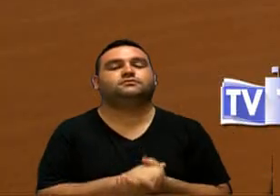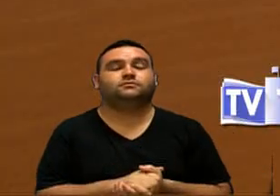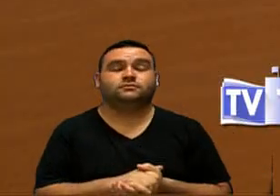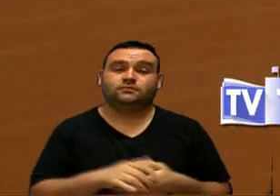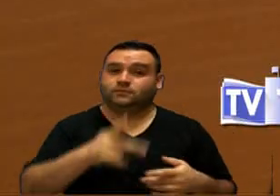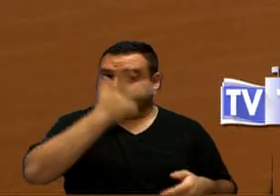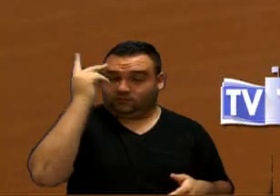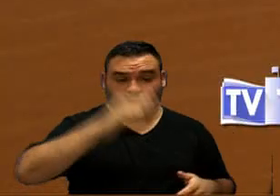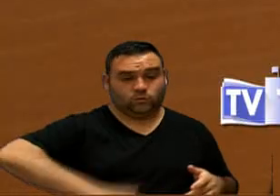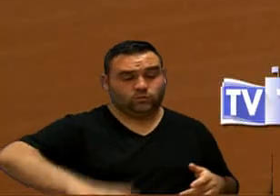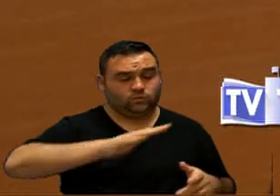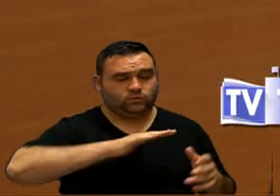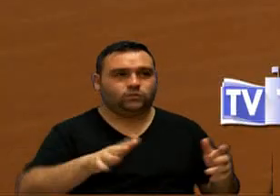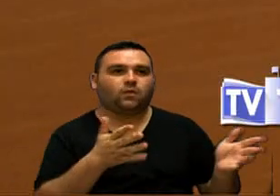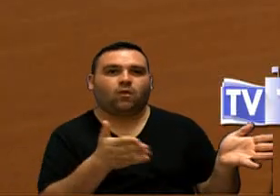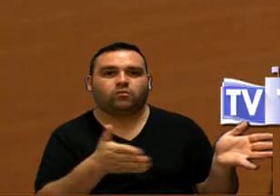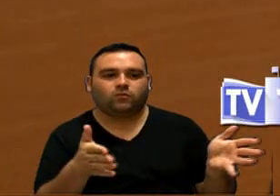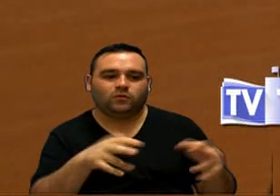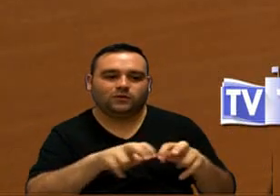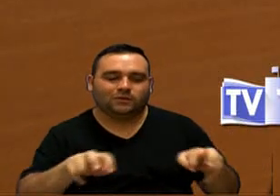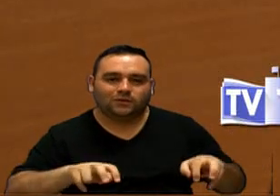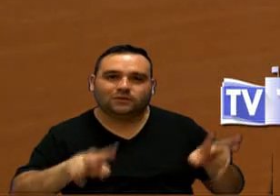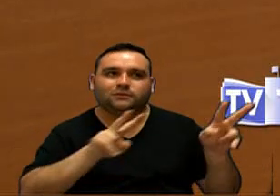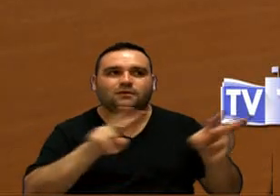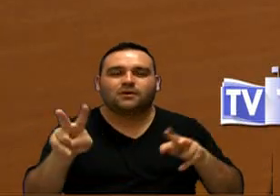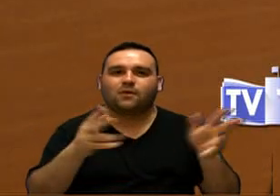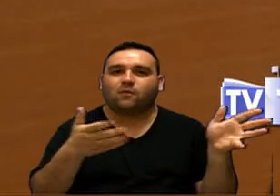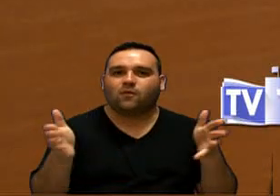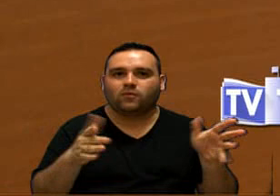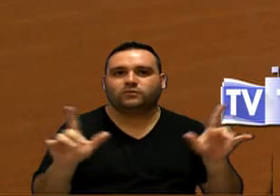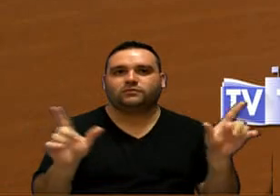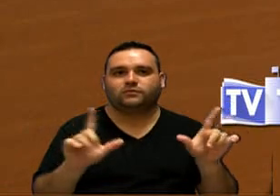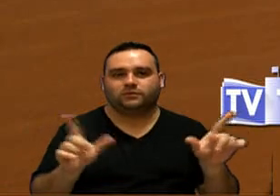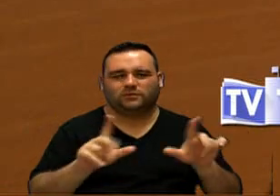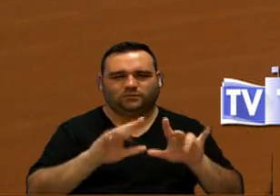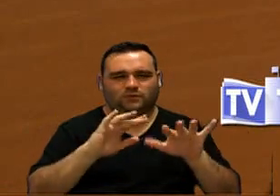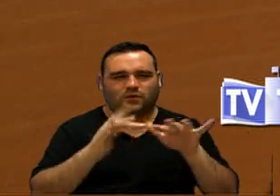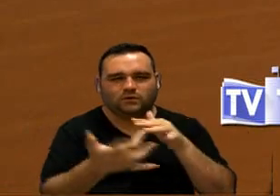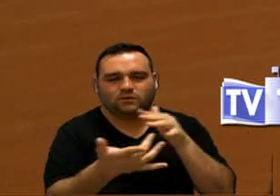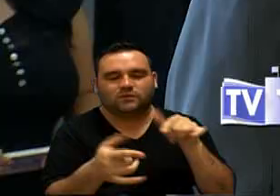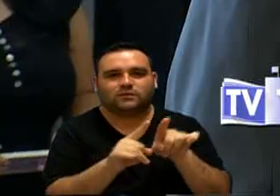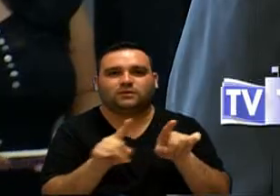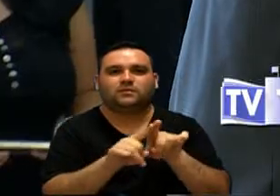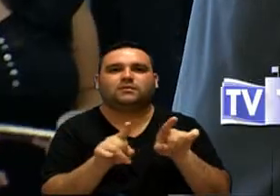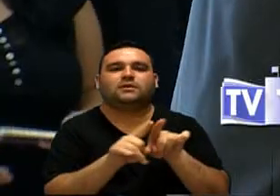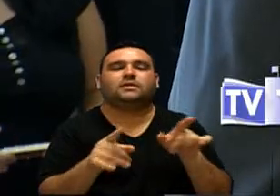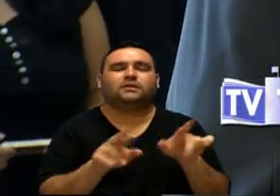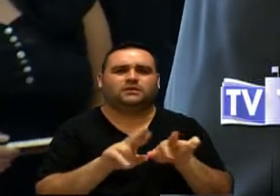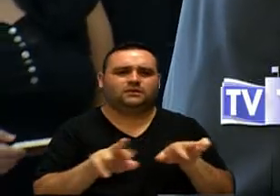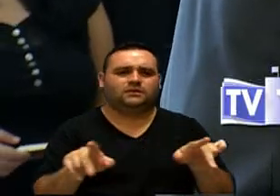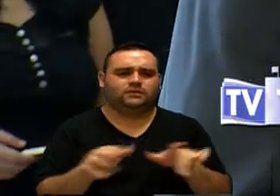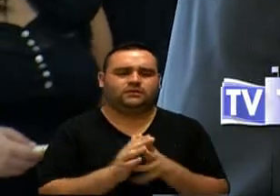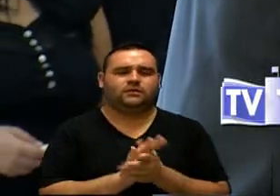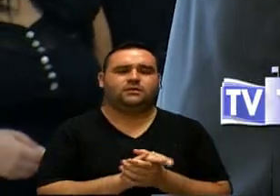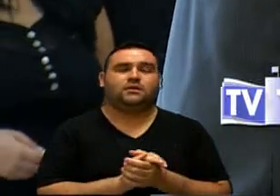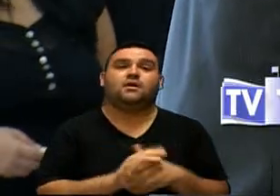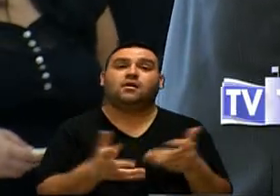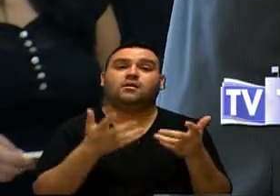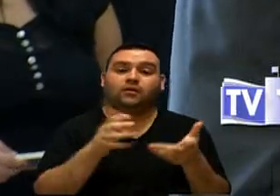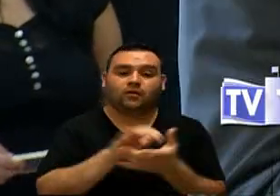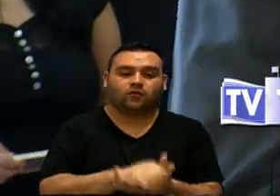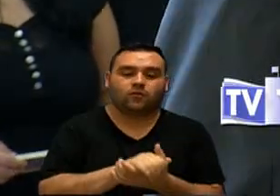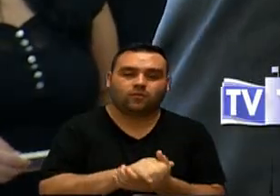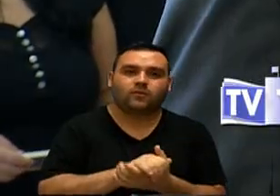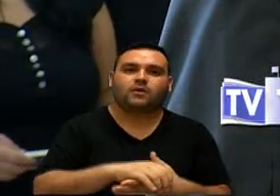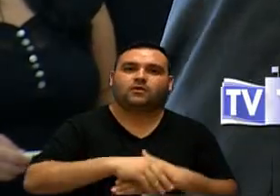A população que nos acompanha aqui na Galeria da Casa, pelas redes sociais. Doutor Marcelo, pode se dirigir até a tribuna. Quero cumprimentar